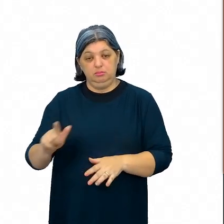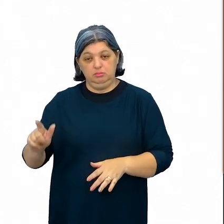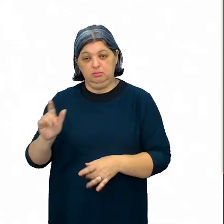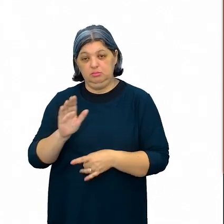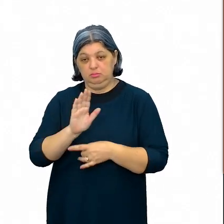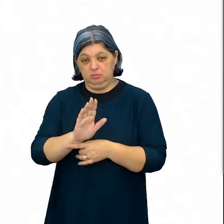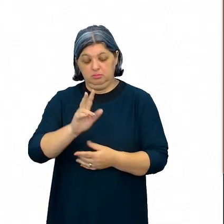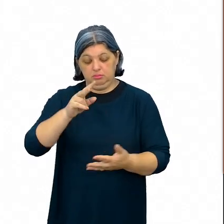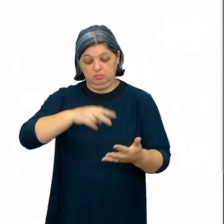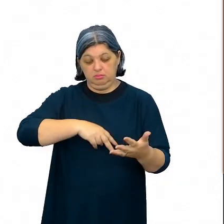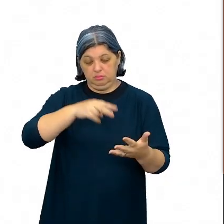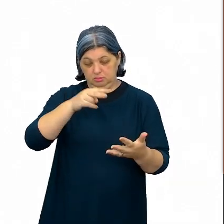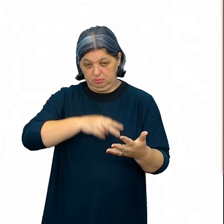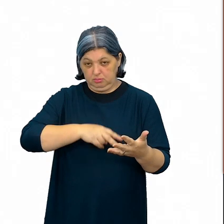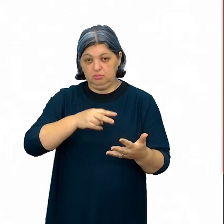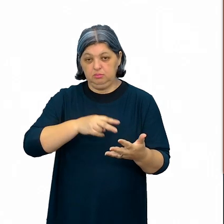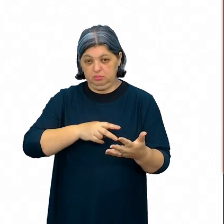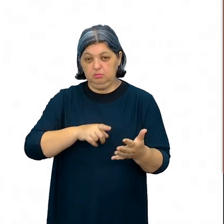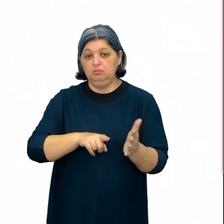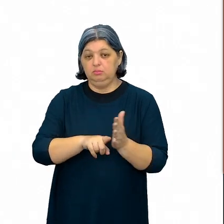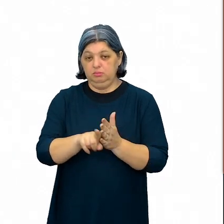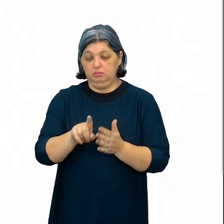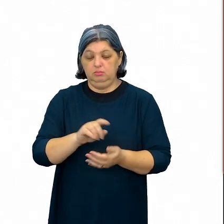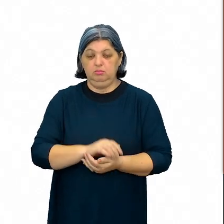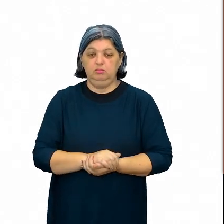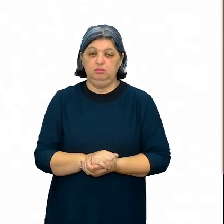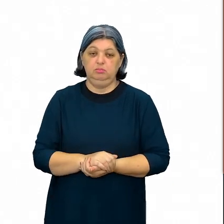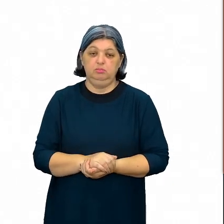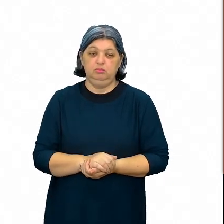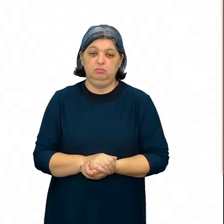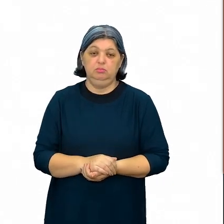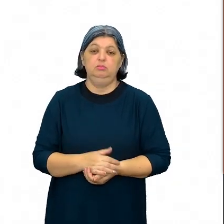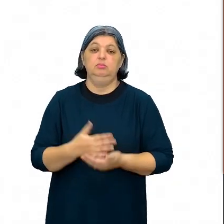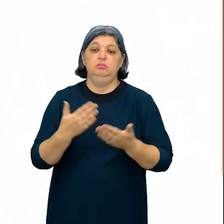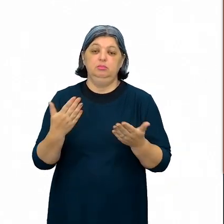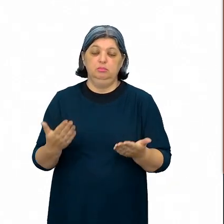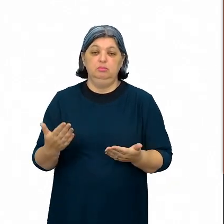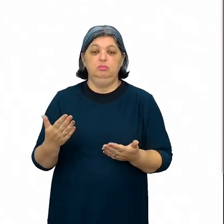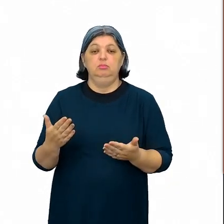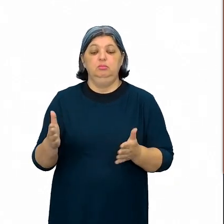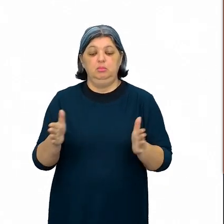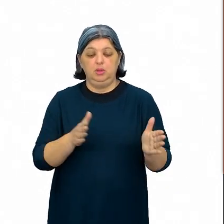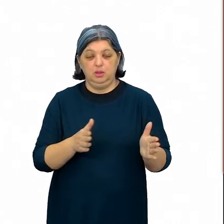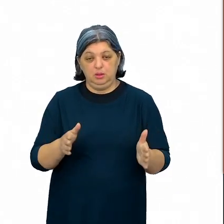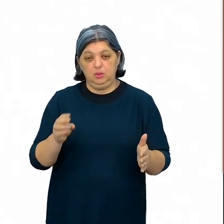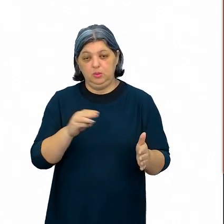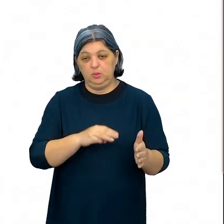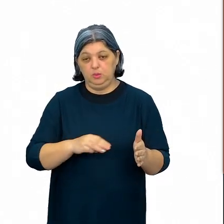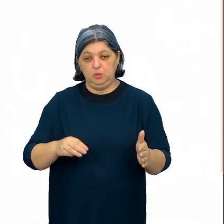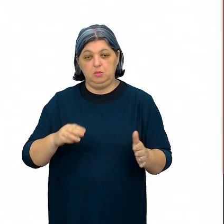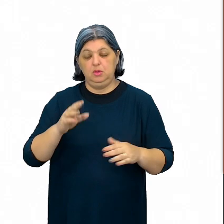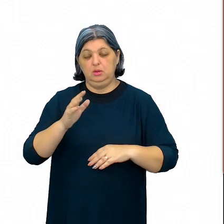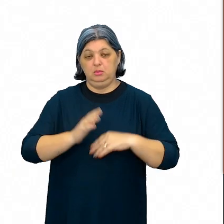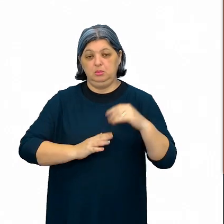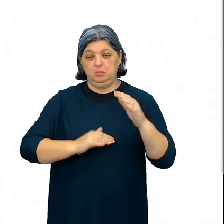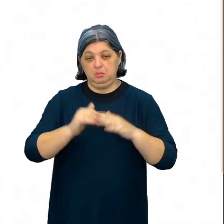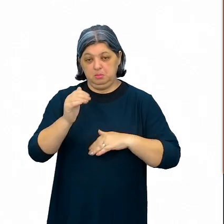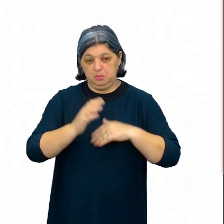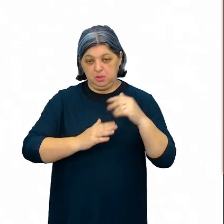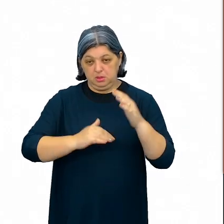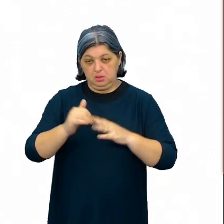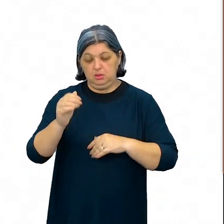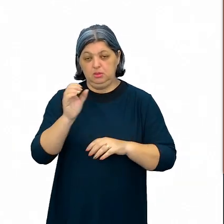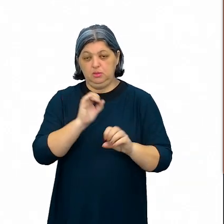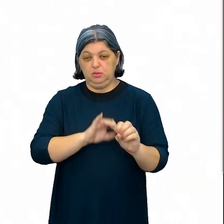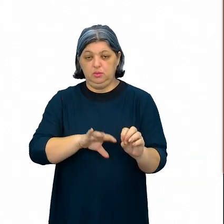na na leitura dessa pergunta em quais momentos da sua prática docente você